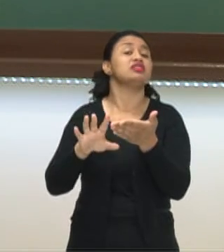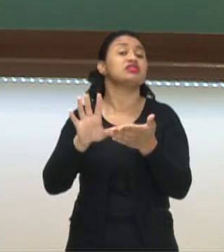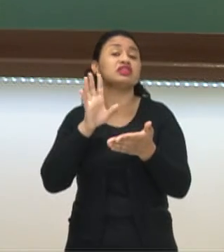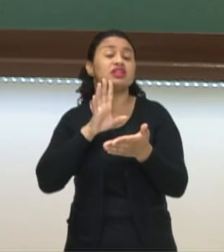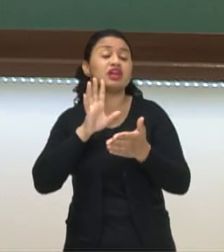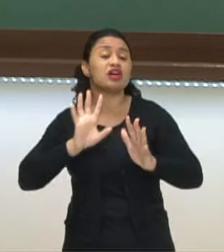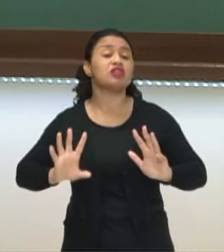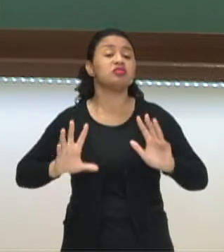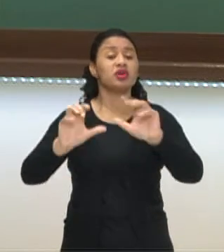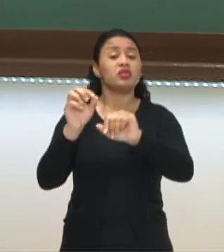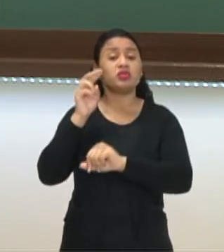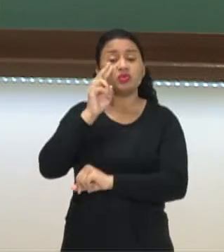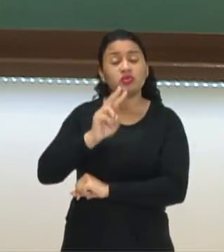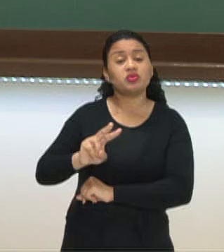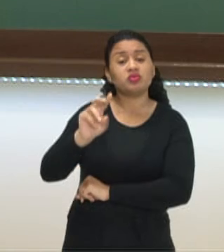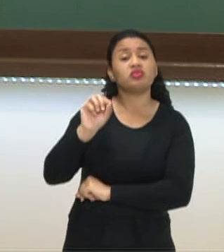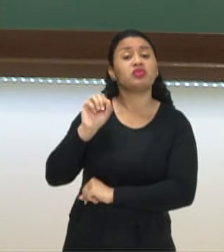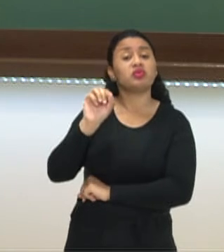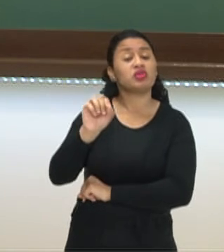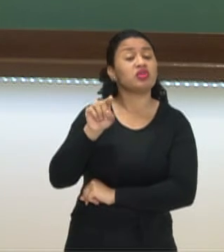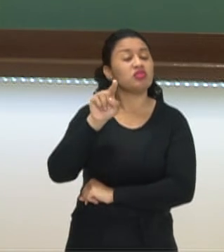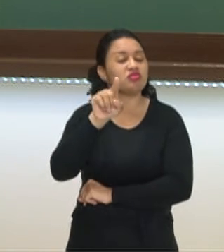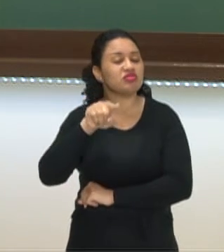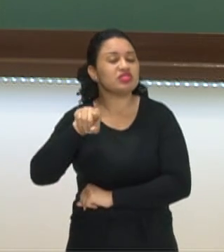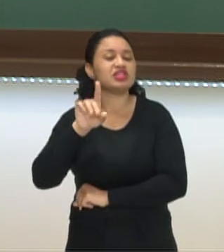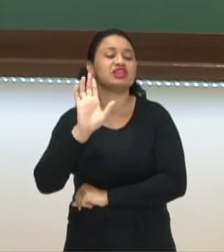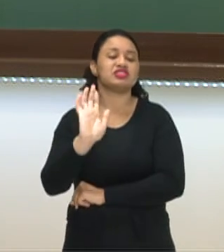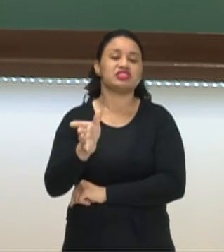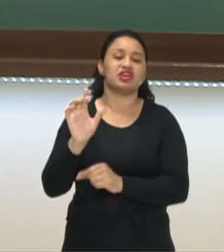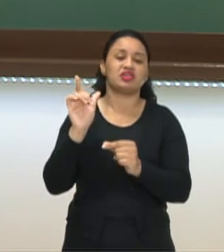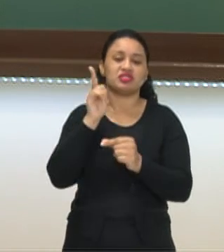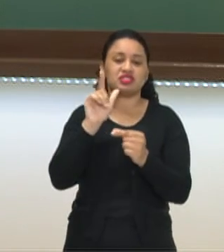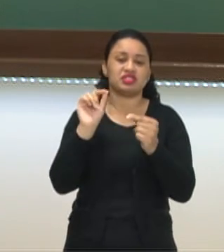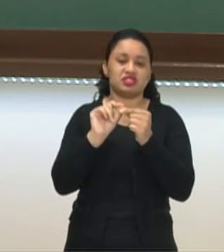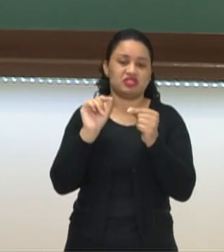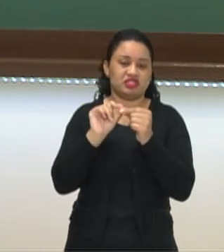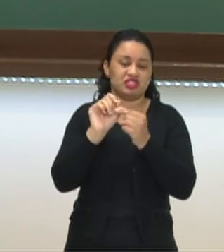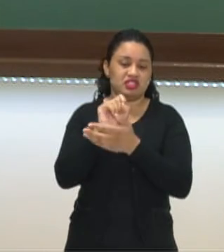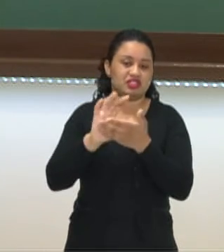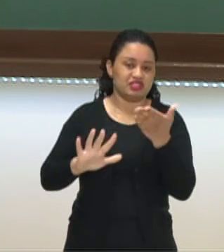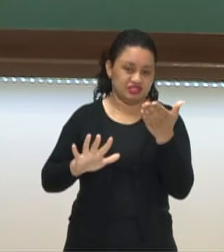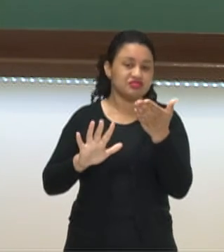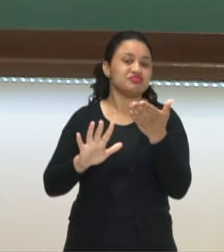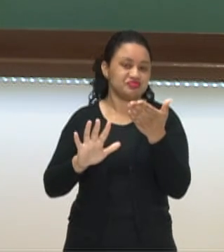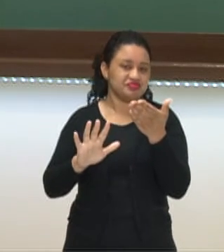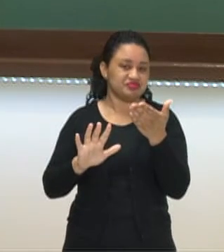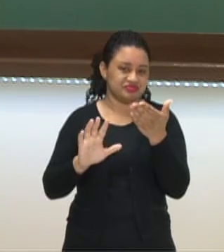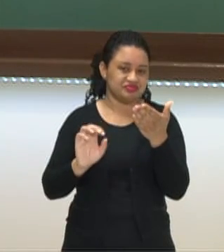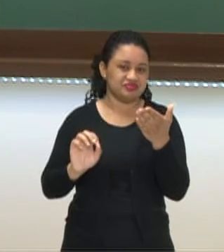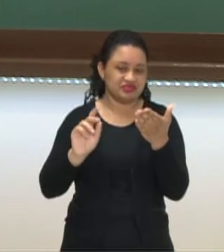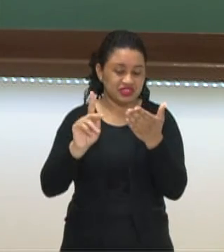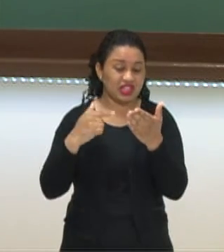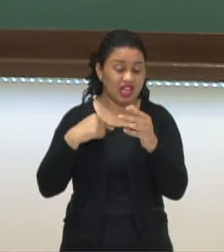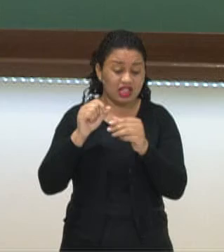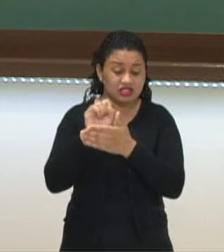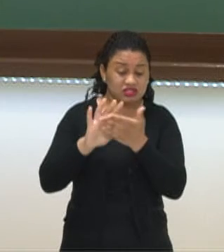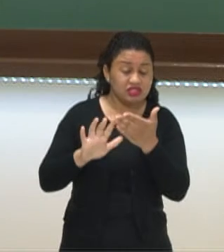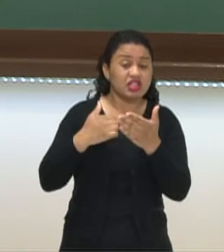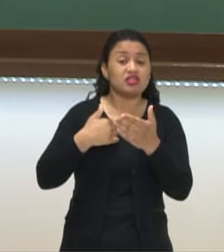para todos verem que vocês já conseguiram fazer essa atividade